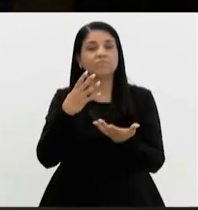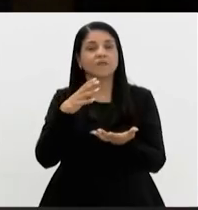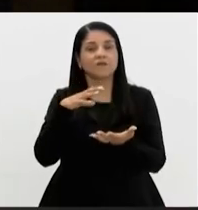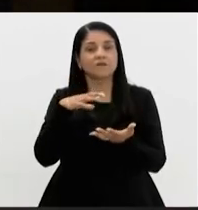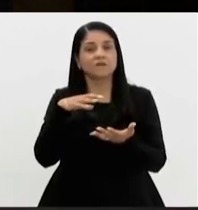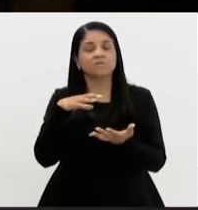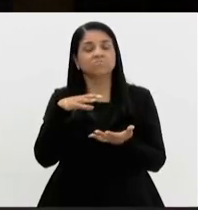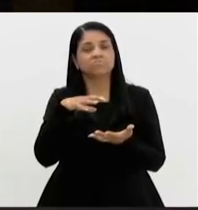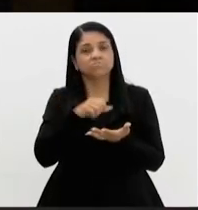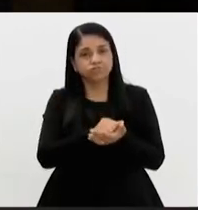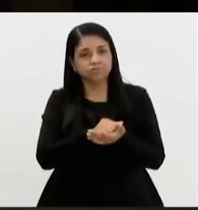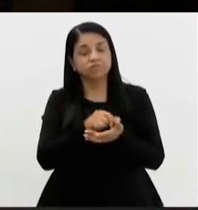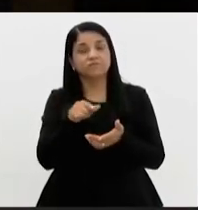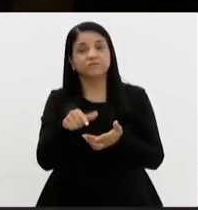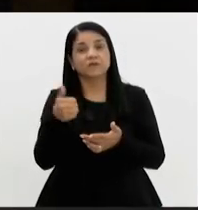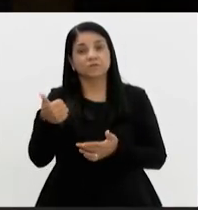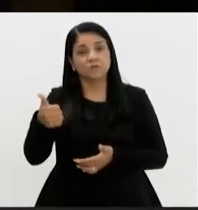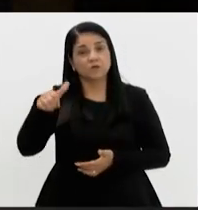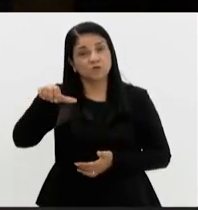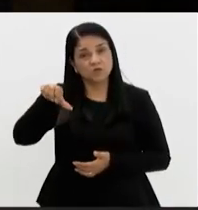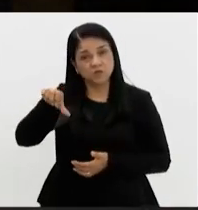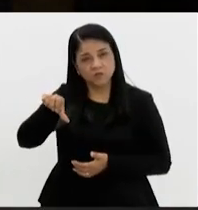entretanto em